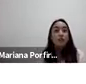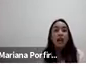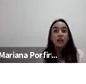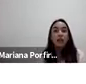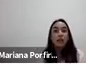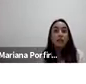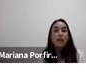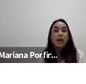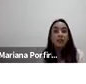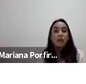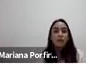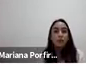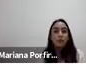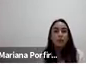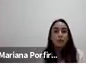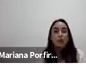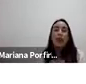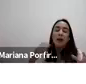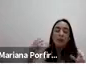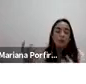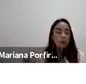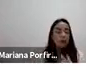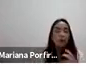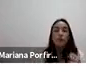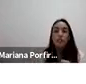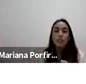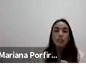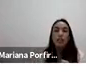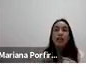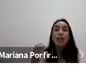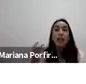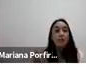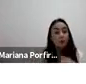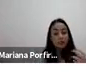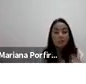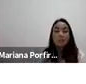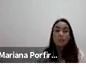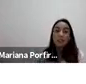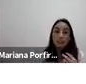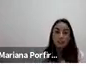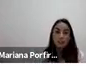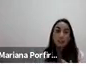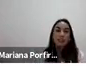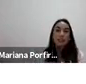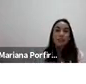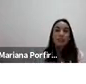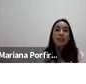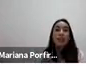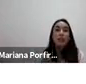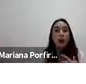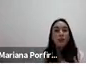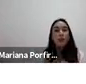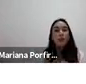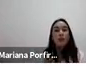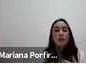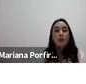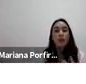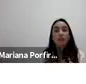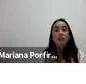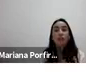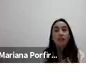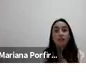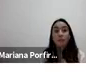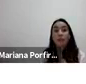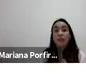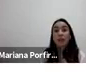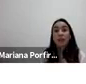notícia de fato ela impacta muito. Ela muda a rotina, ela muda as expectativas e nós, como profissionais,